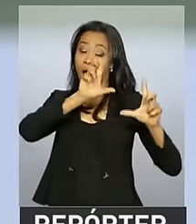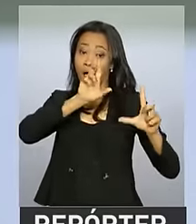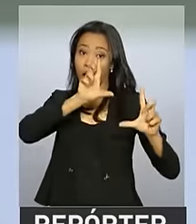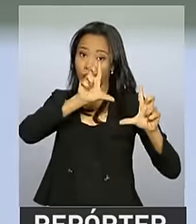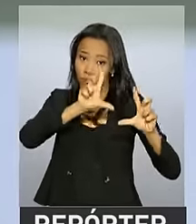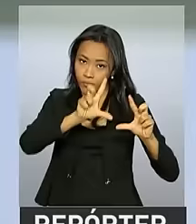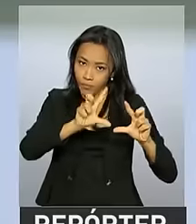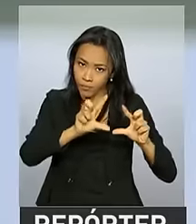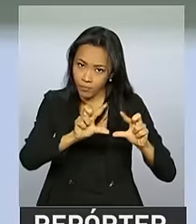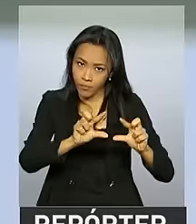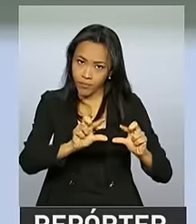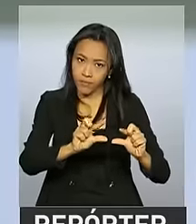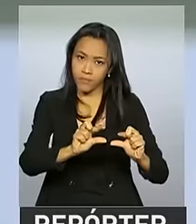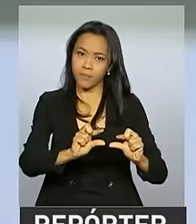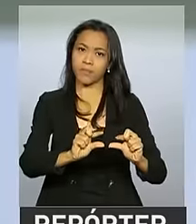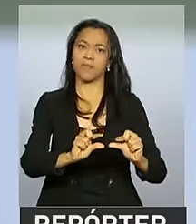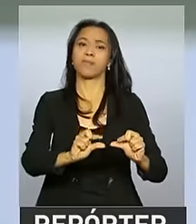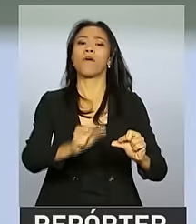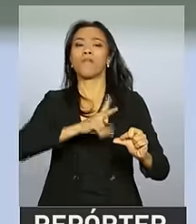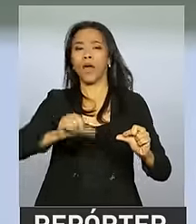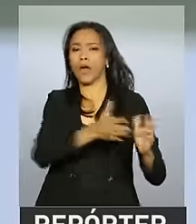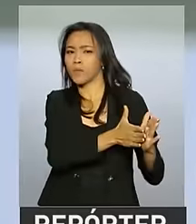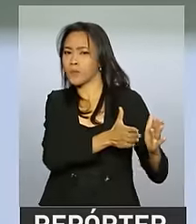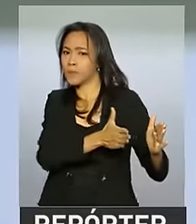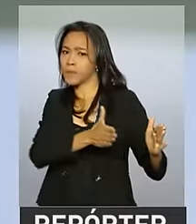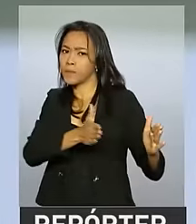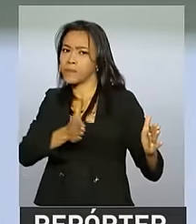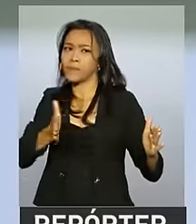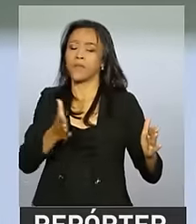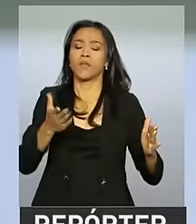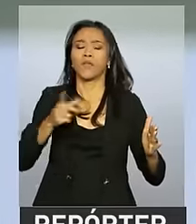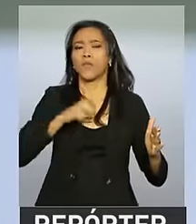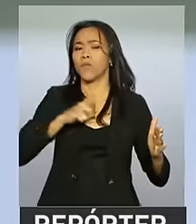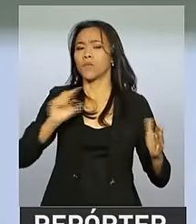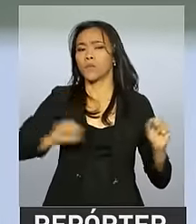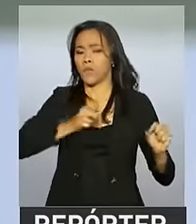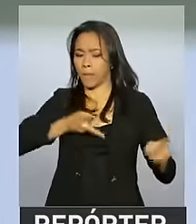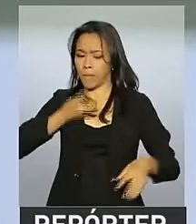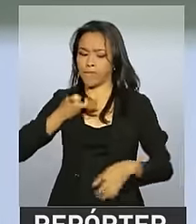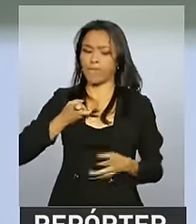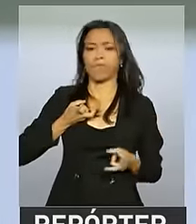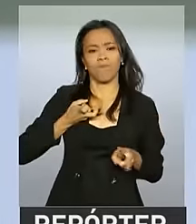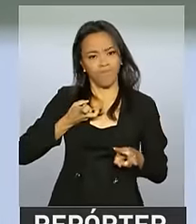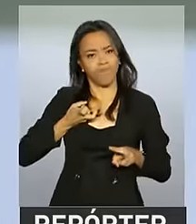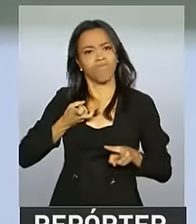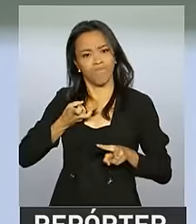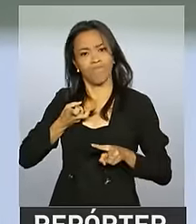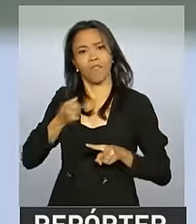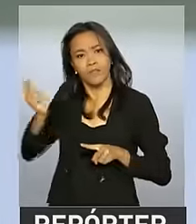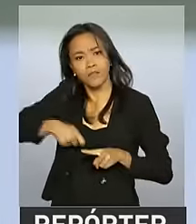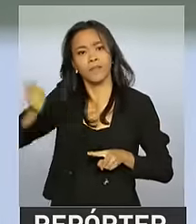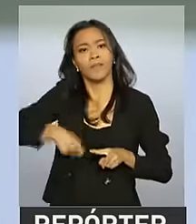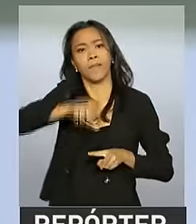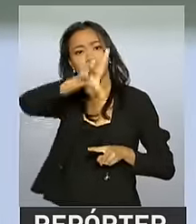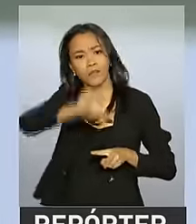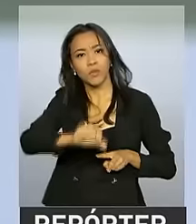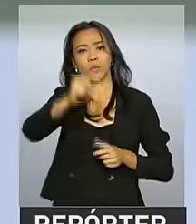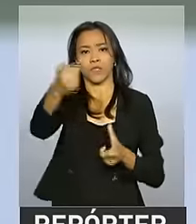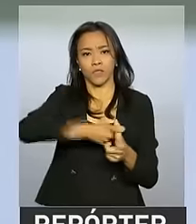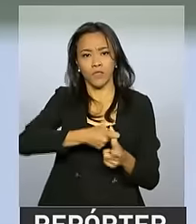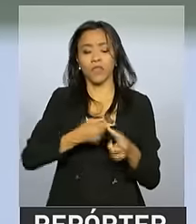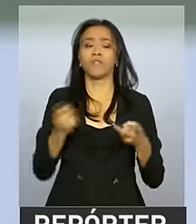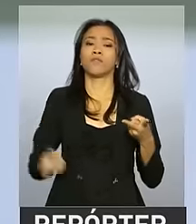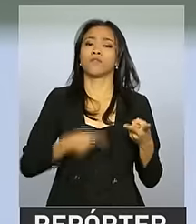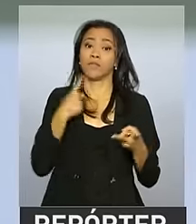e a voltar a patamares ah onde nós temos aí uma percepção maior de sustentabilidade da dívida de condições